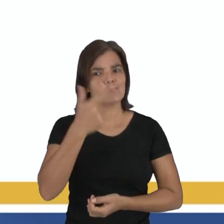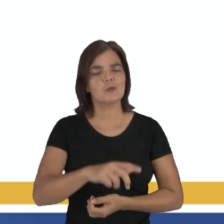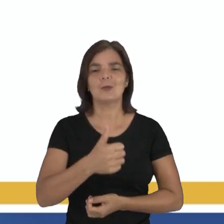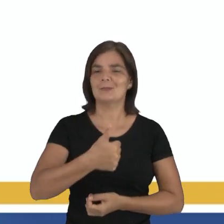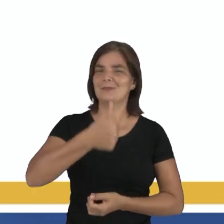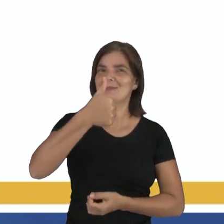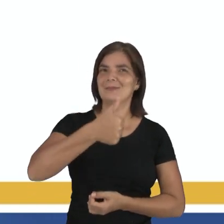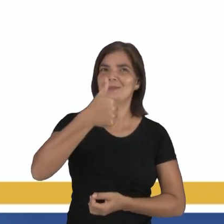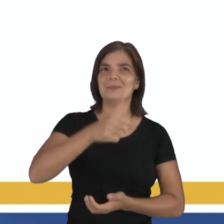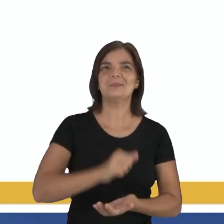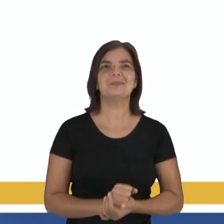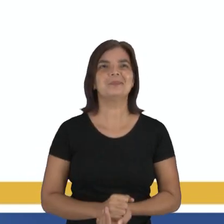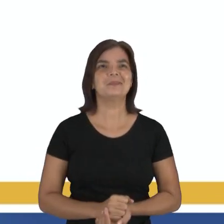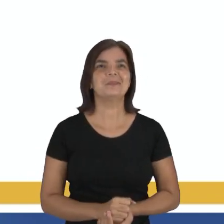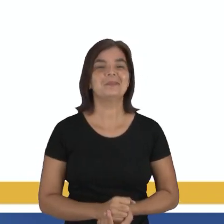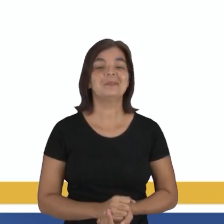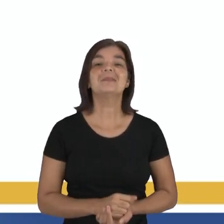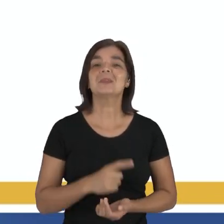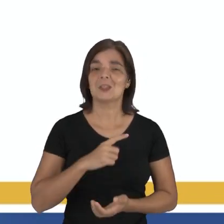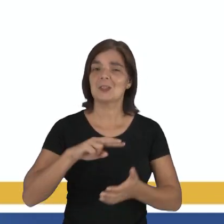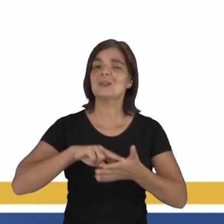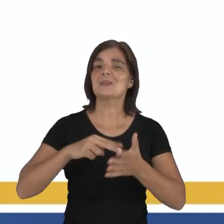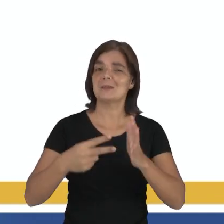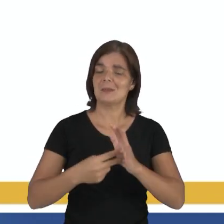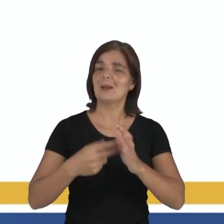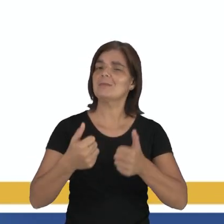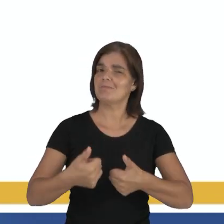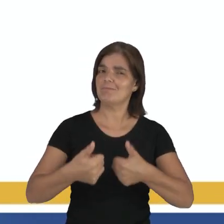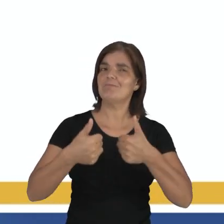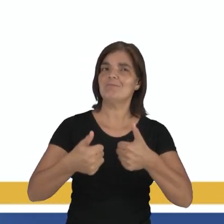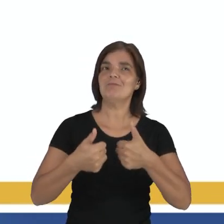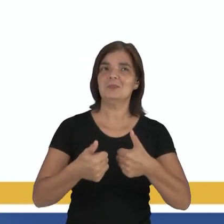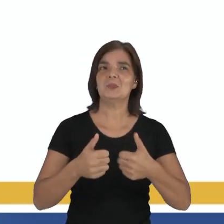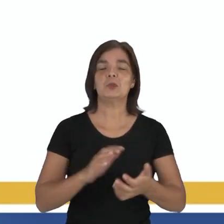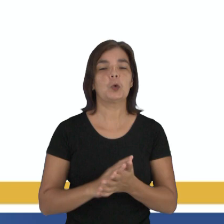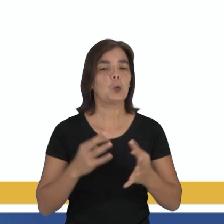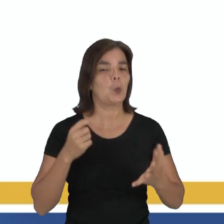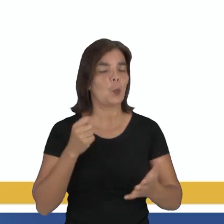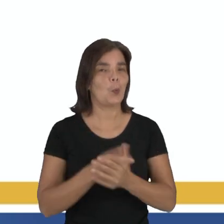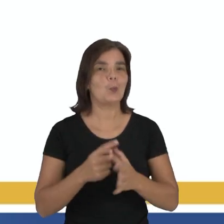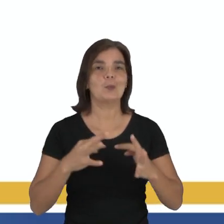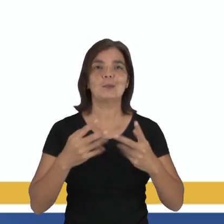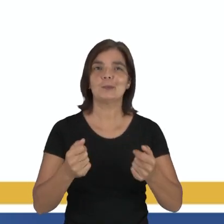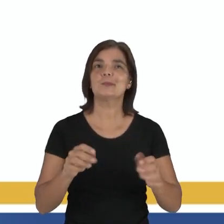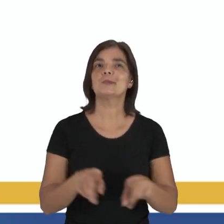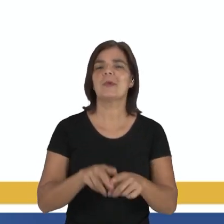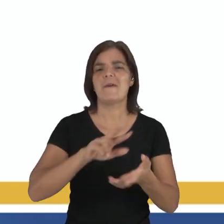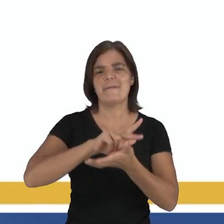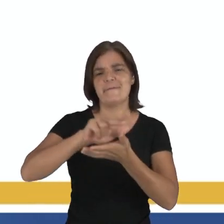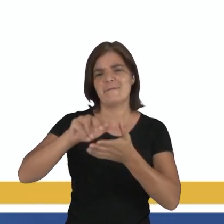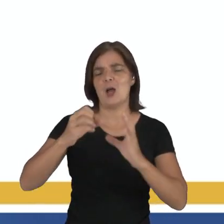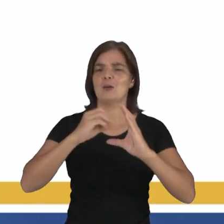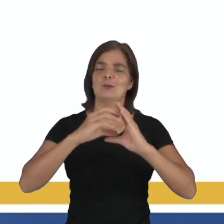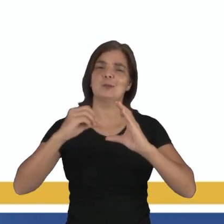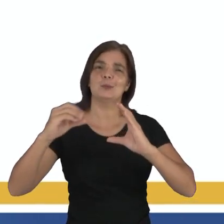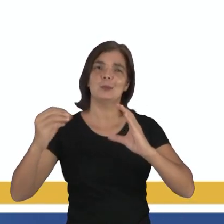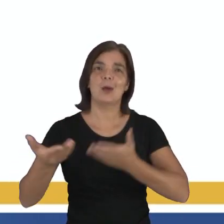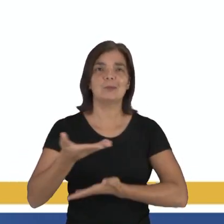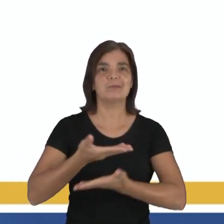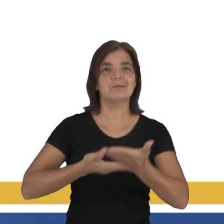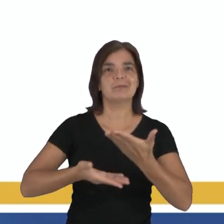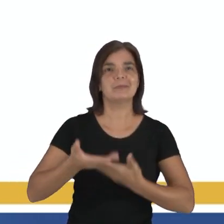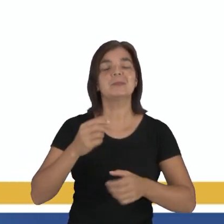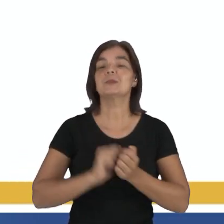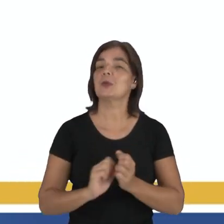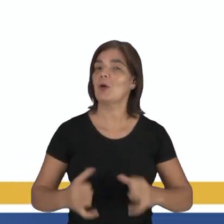Novamente responde com a mãozinha, de que significa a afirmação, comprou tudo, e coloca vários emojis relacionados